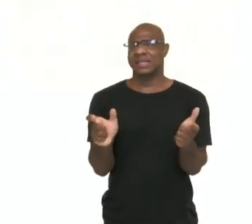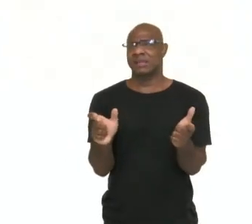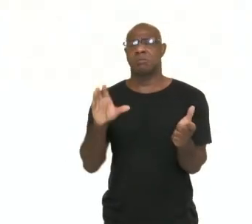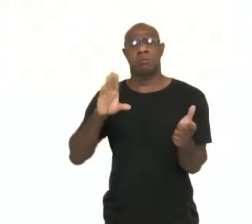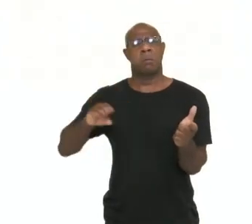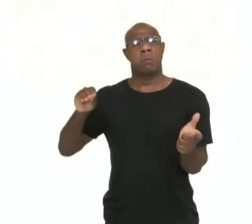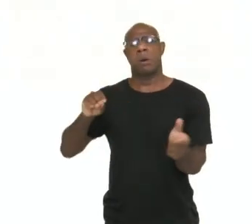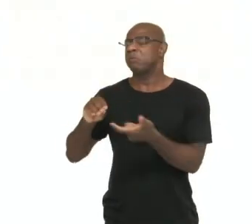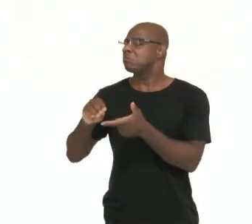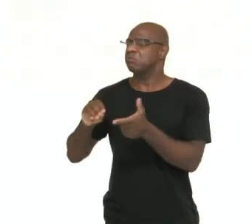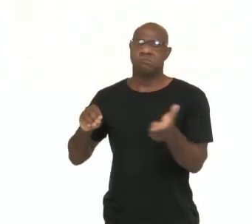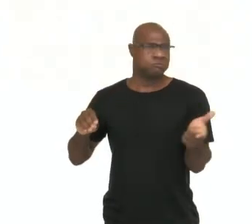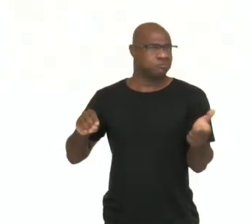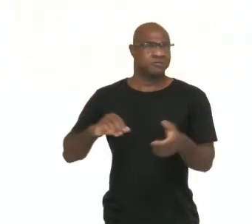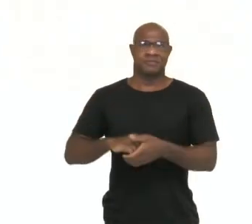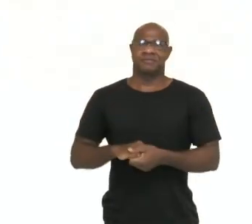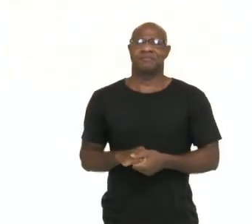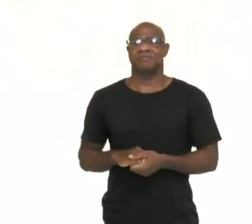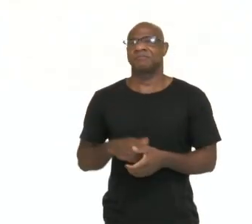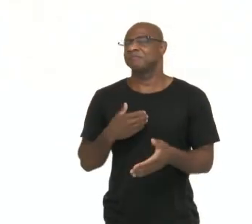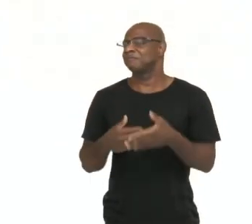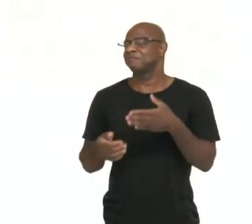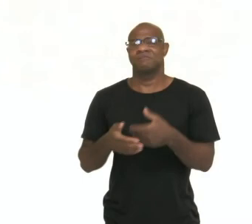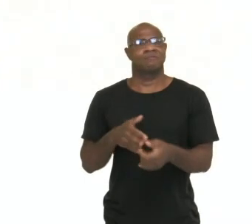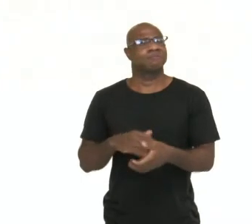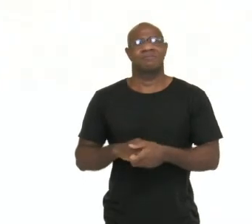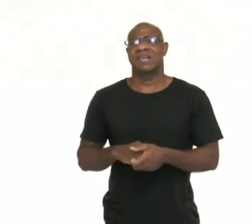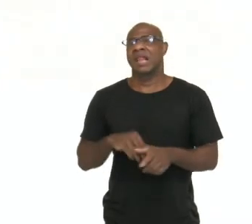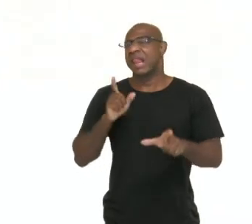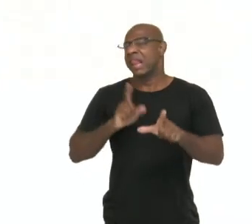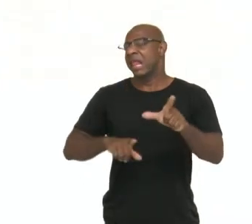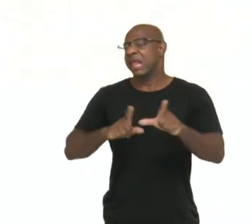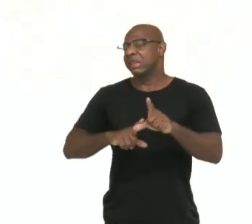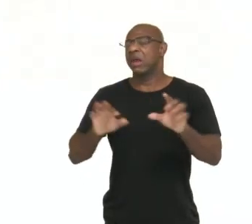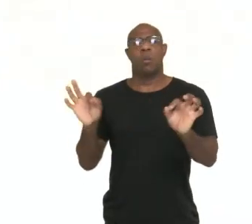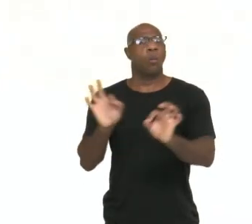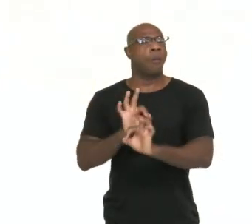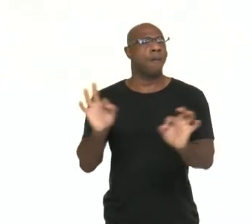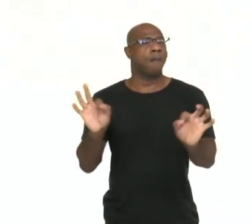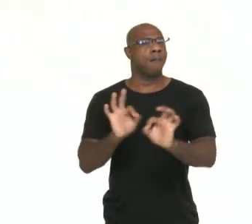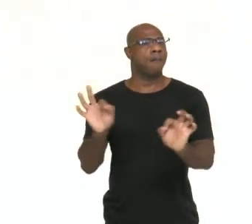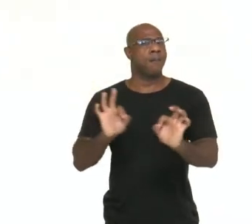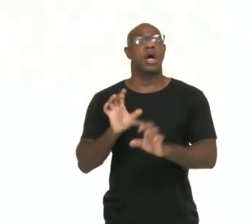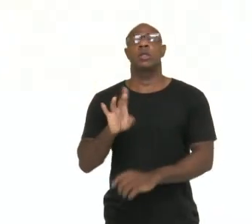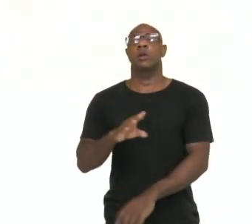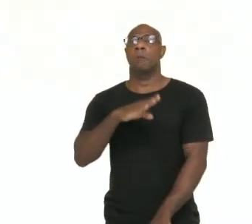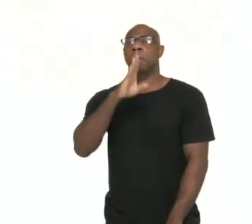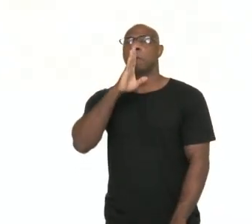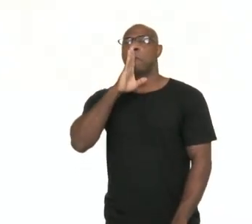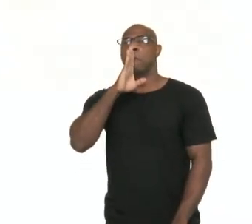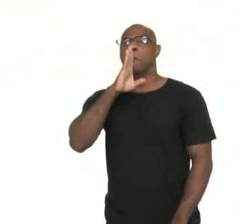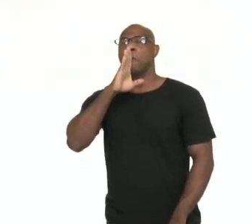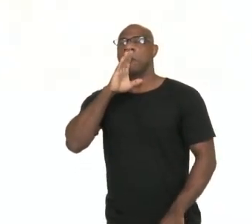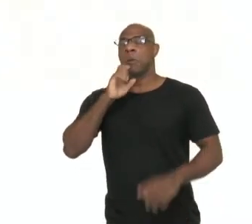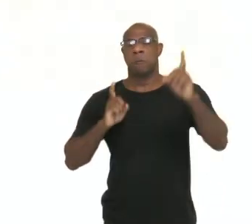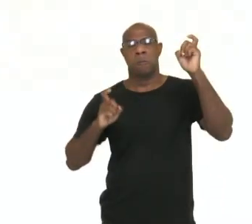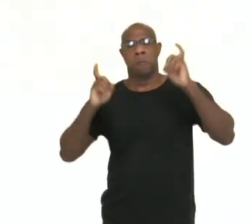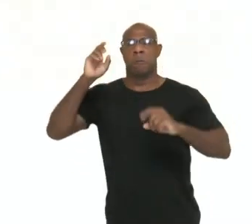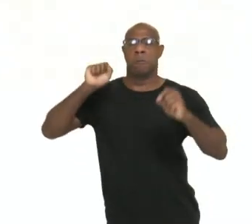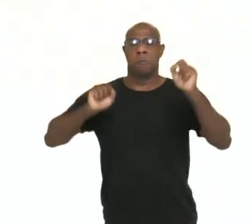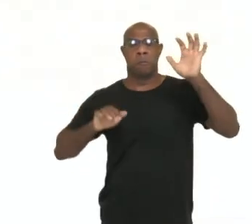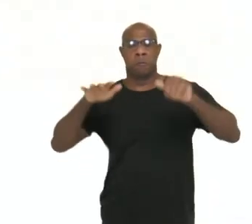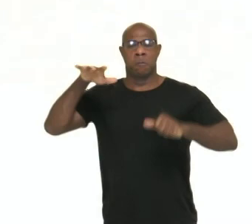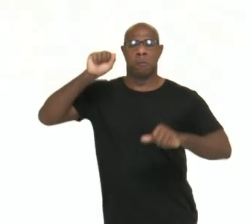nada, sem usar, portanto, qualquer código, letra ou palavra. Uma personagem de sua escolha